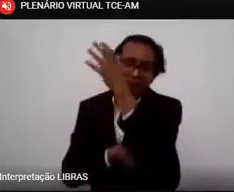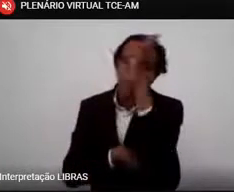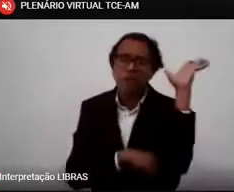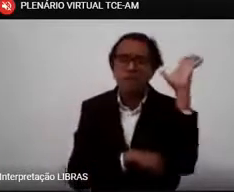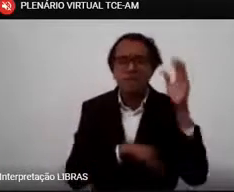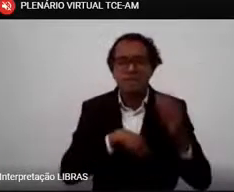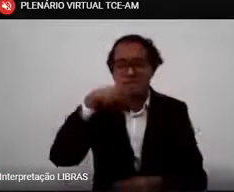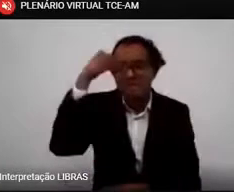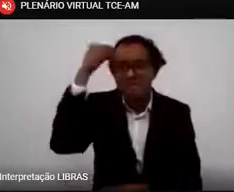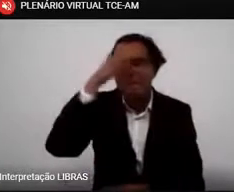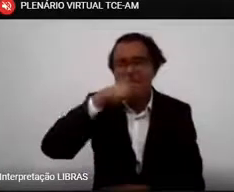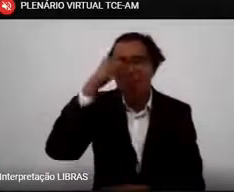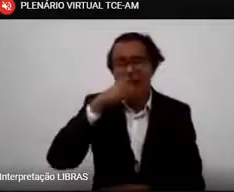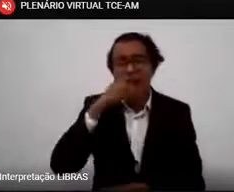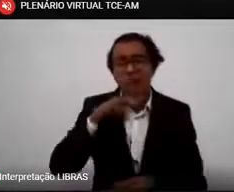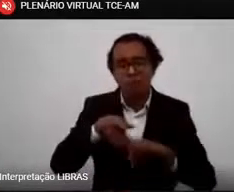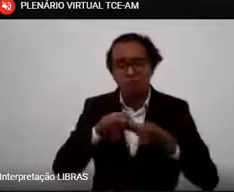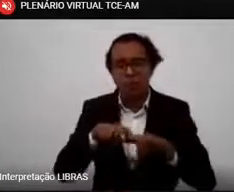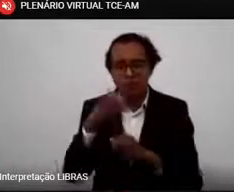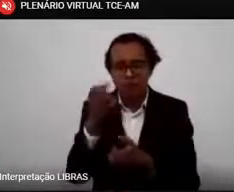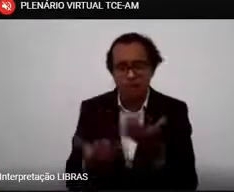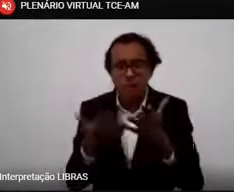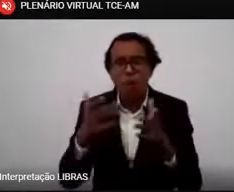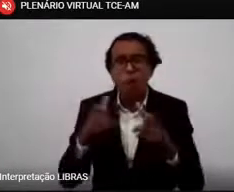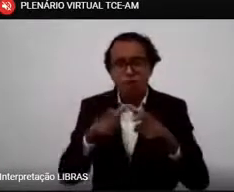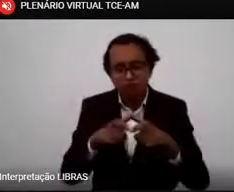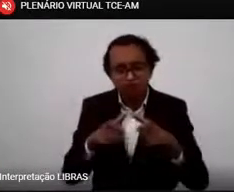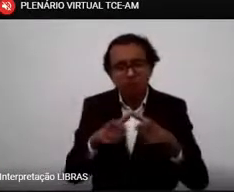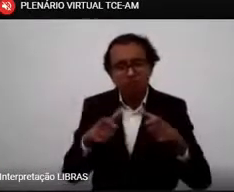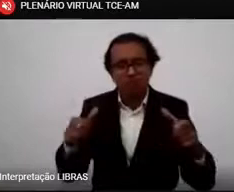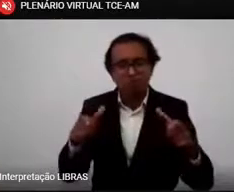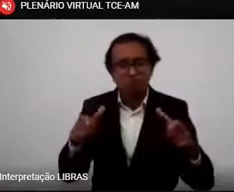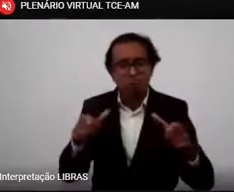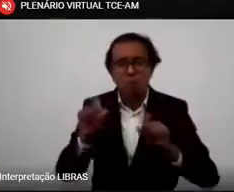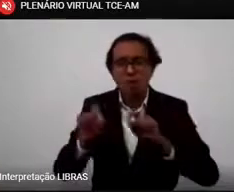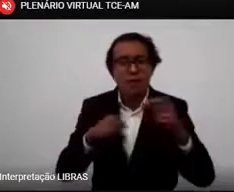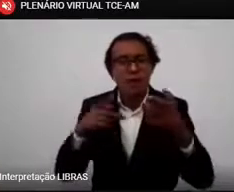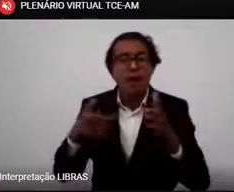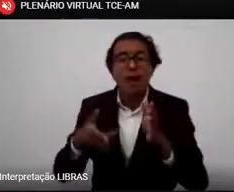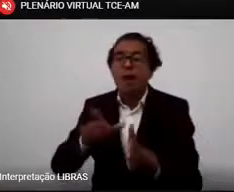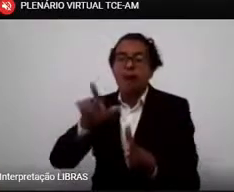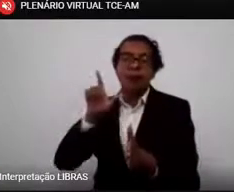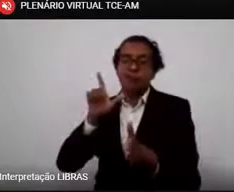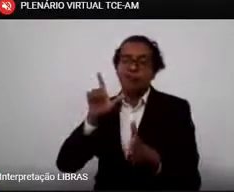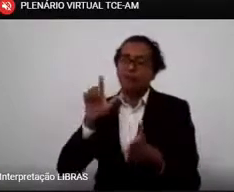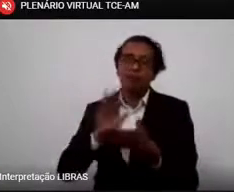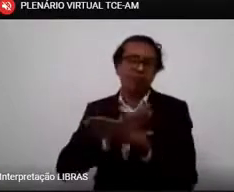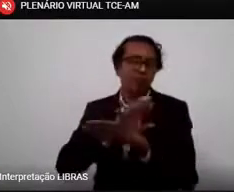a se propagar de uma forma que não acontecia 30, 40, 50 anos atrás. O próximo.